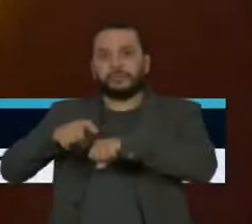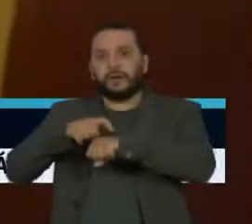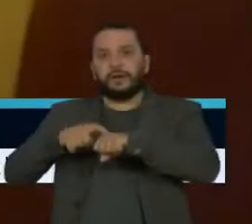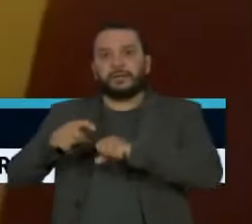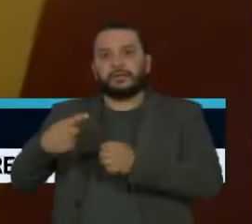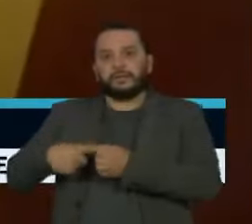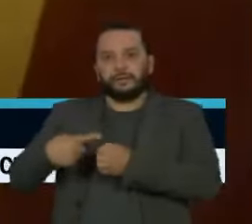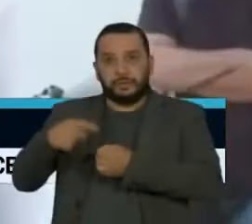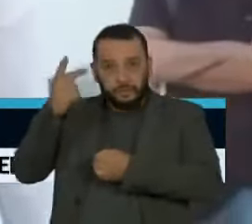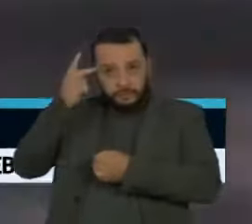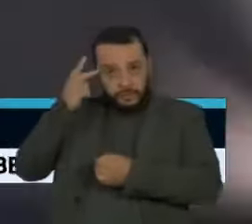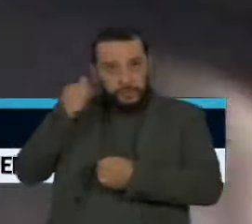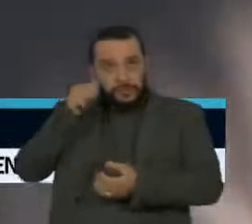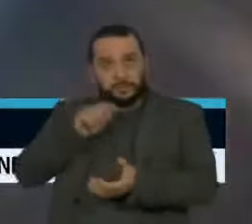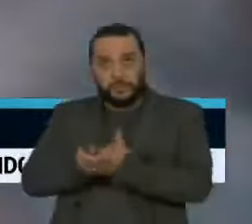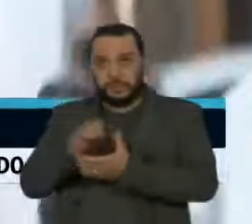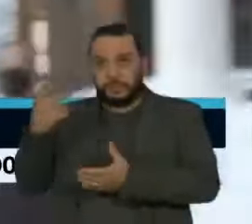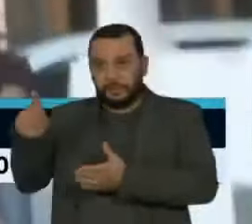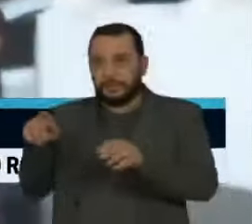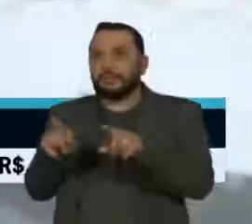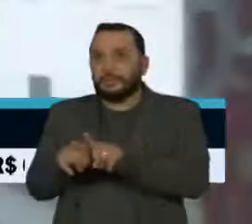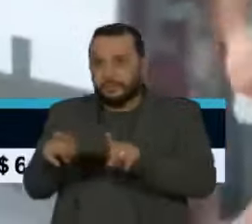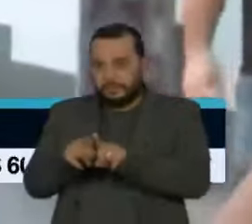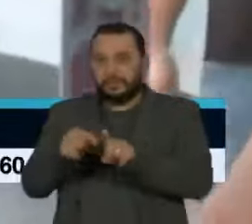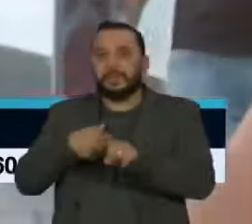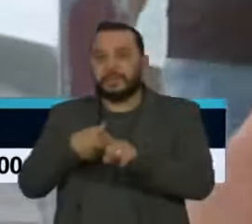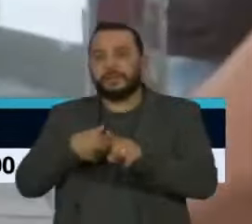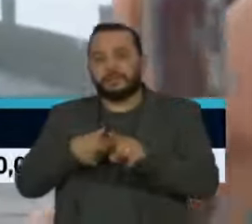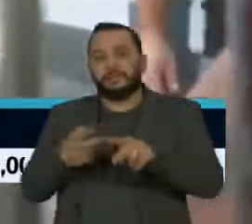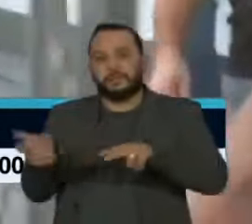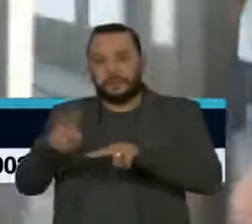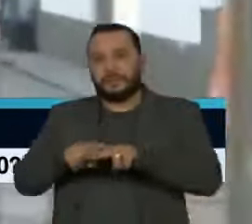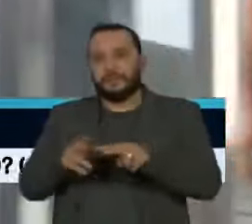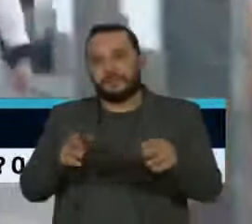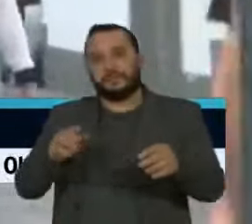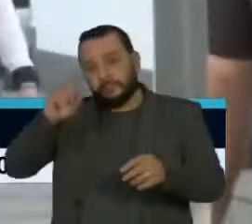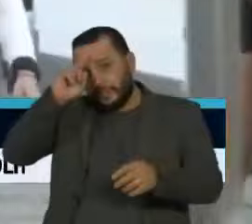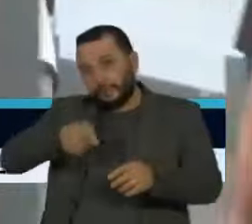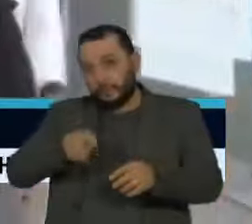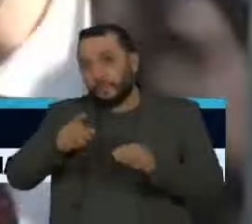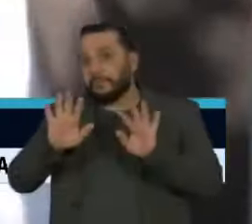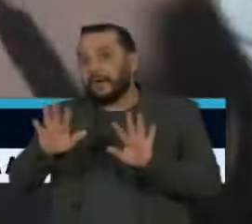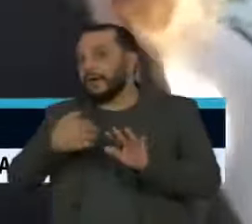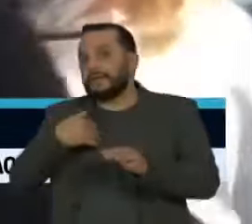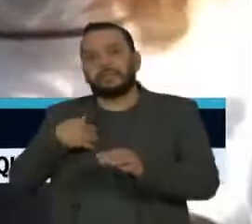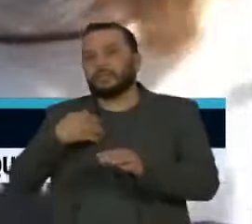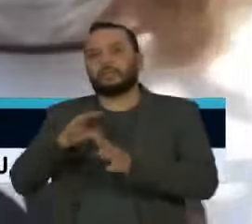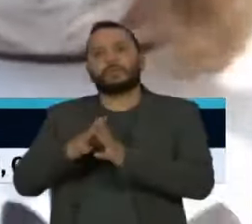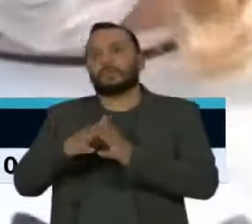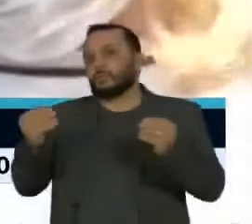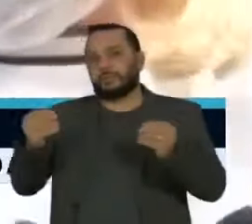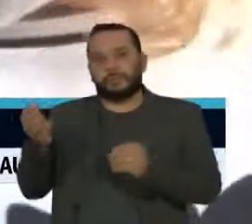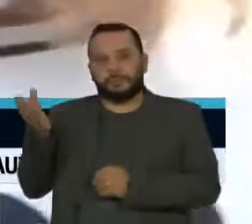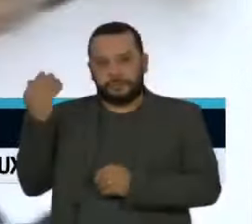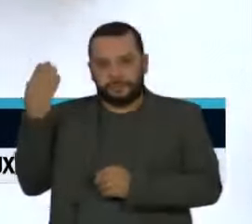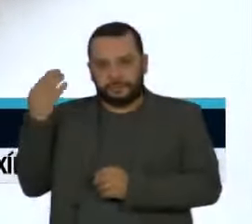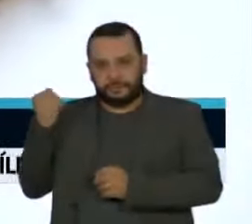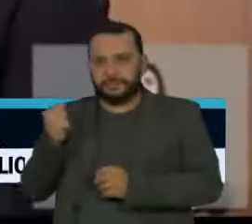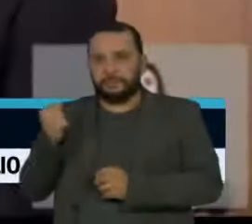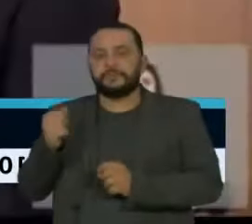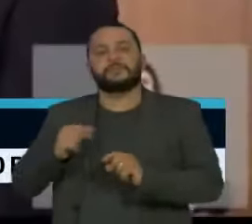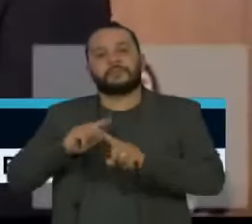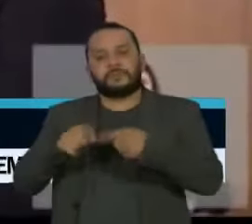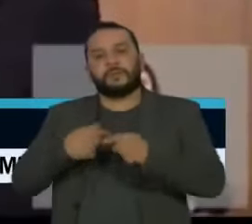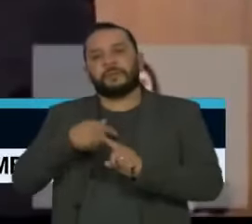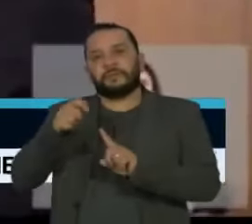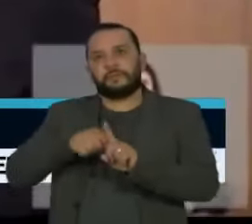Paulo. A mulher dele, Márcia, também teve prisão preventiva decretada, mas não foi encontrada na época. No início de